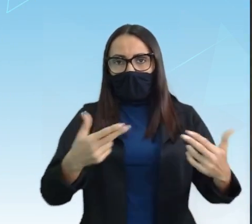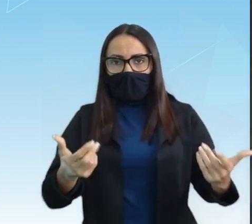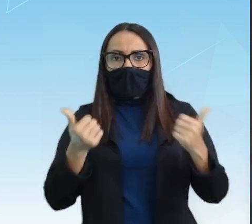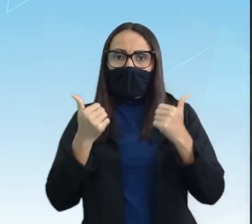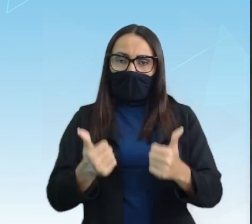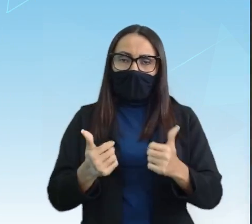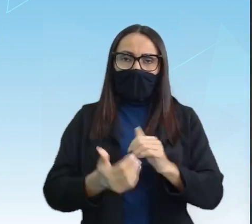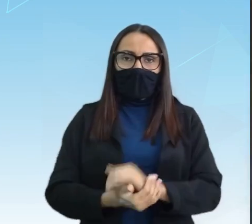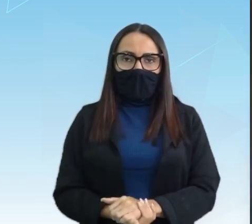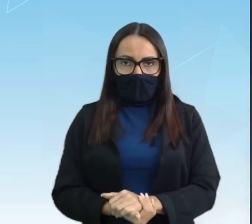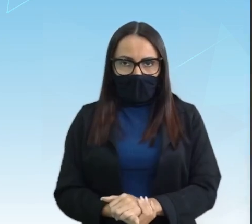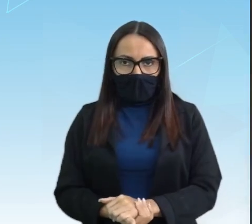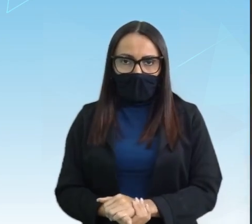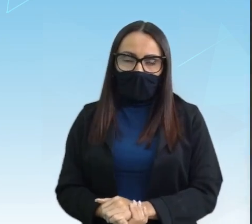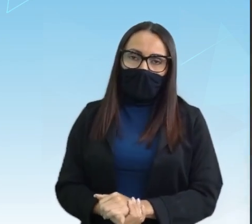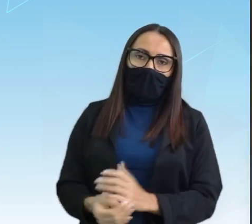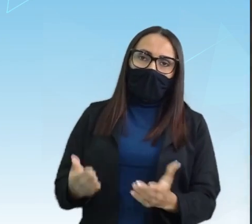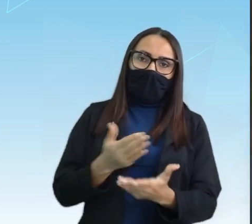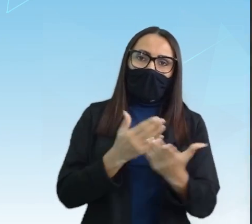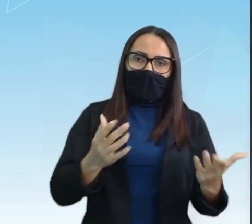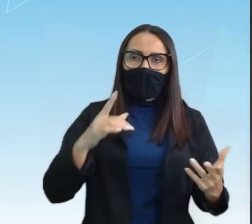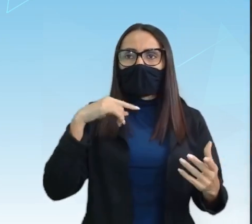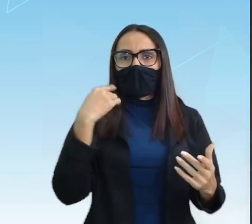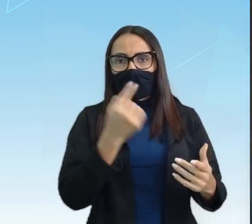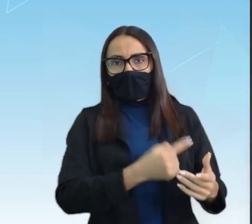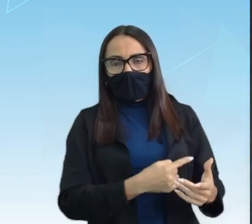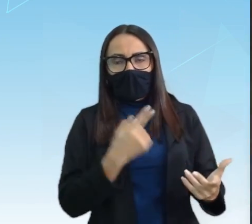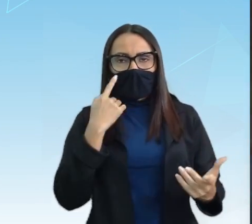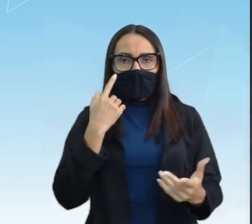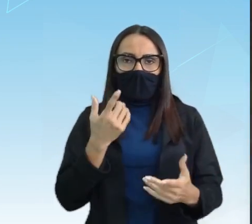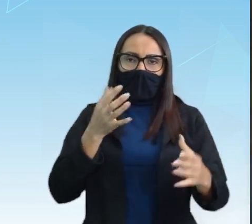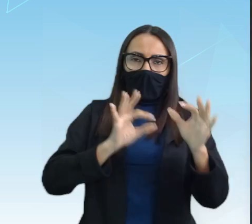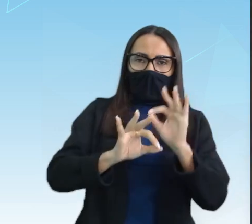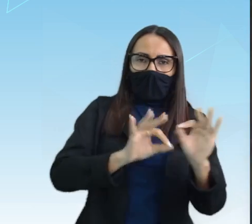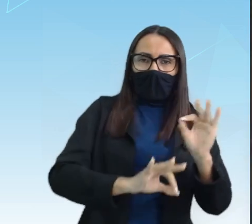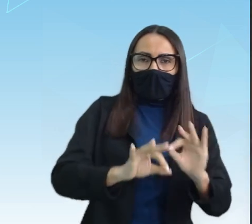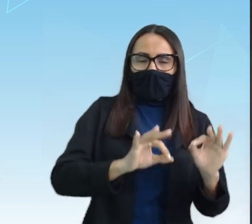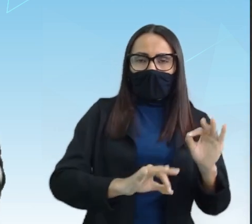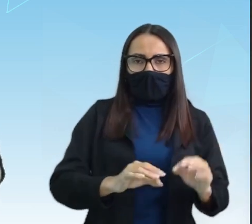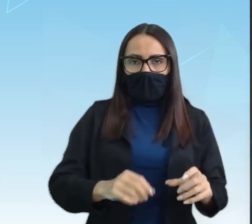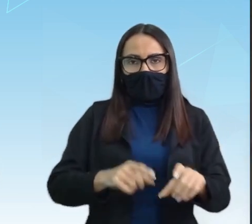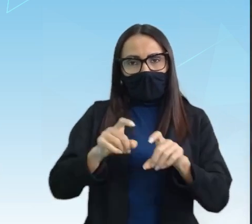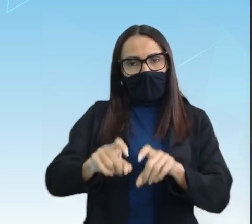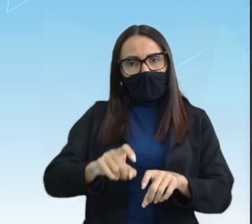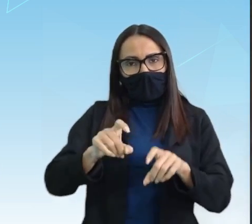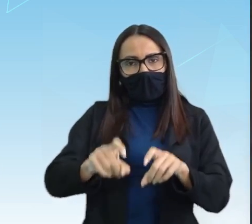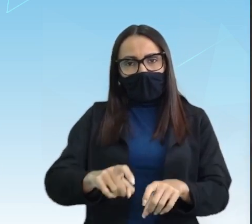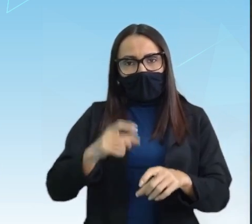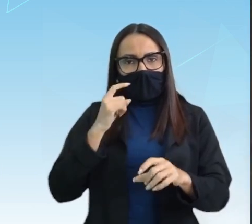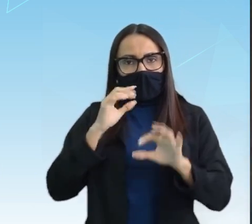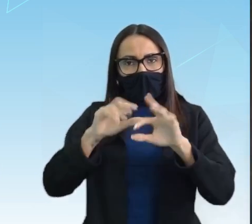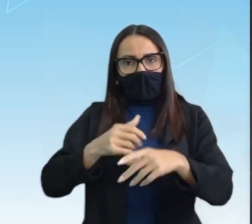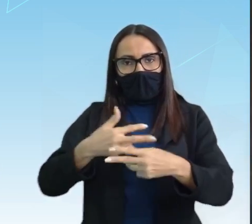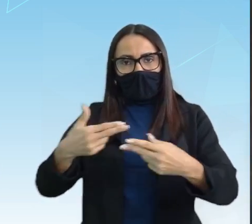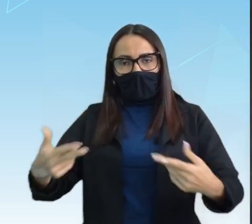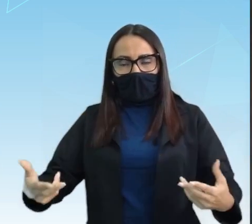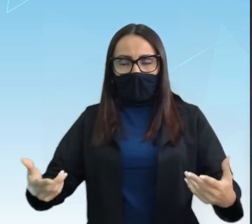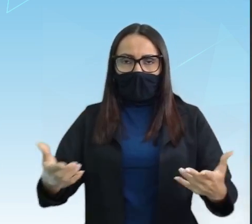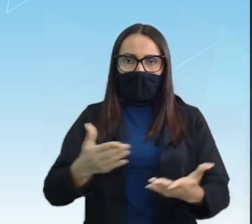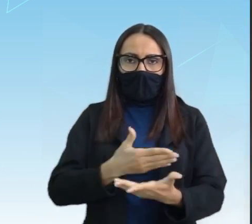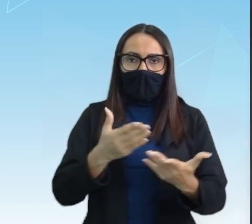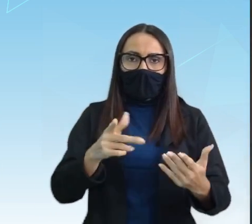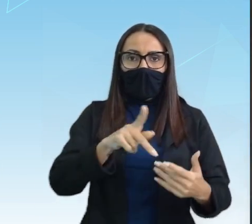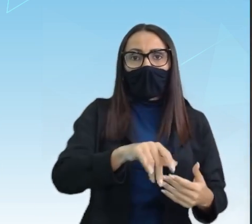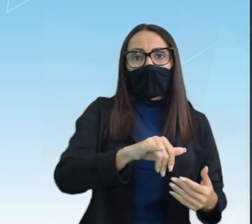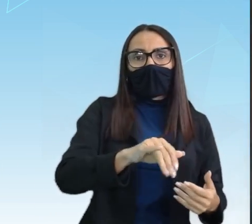de gente? Então, isso é a nossa produção agropecuária que vai levar os produtos internos brutos, que é o nosso